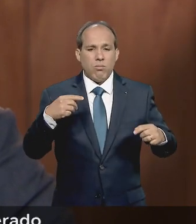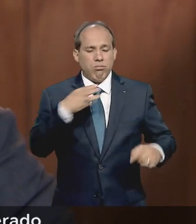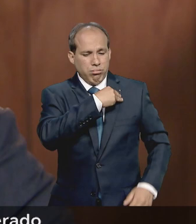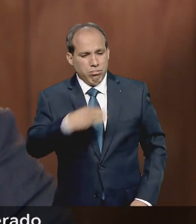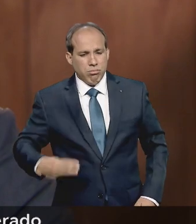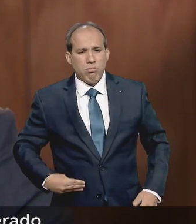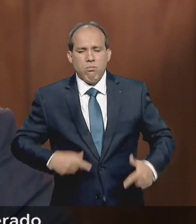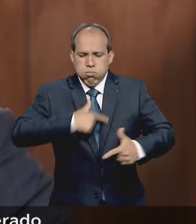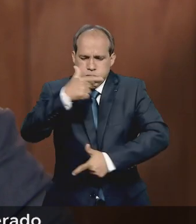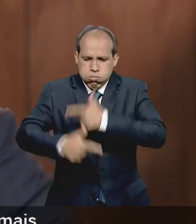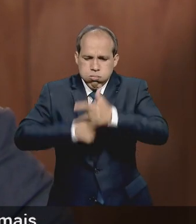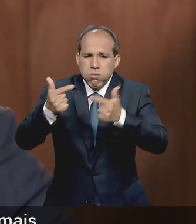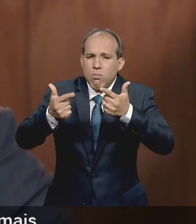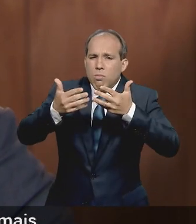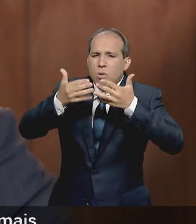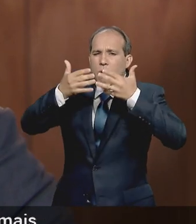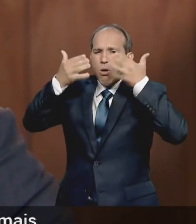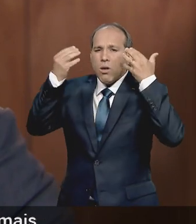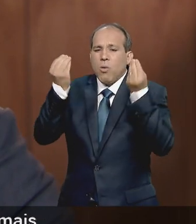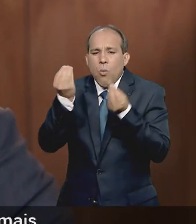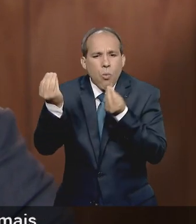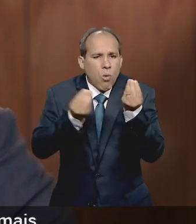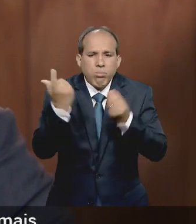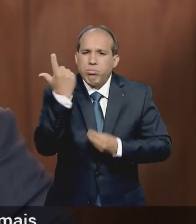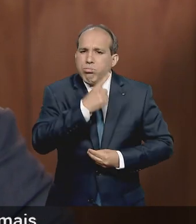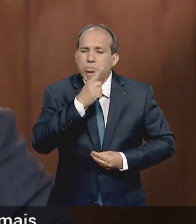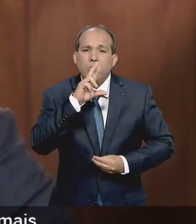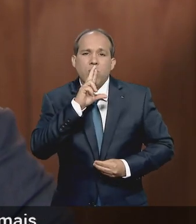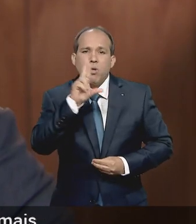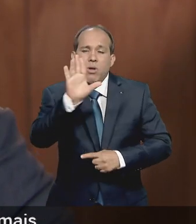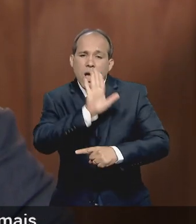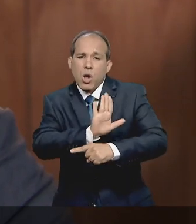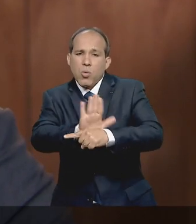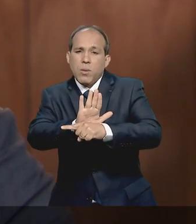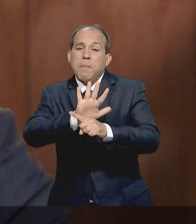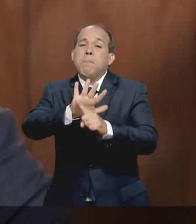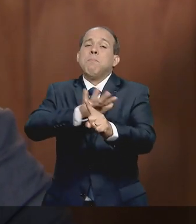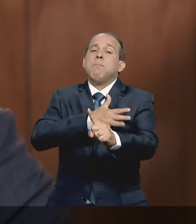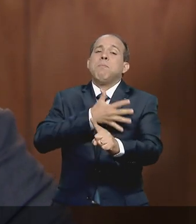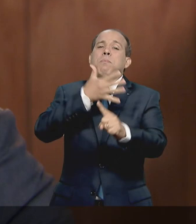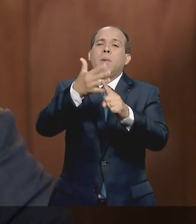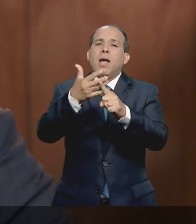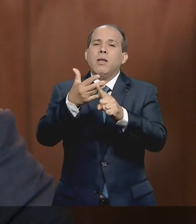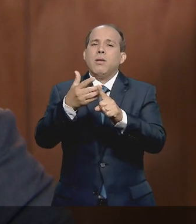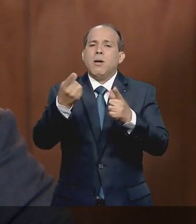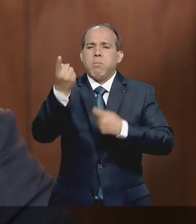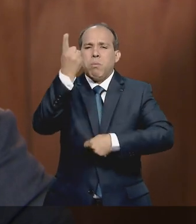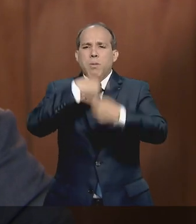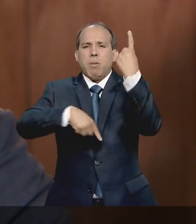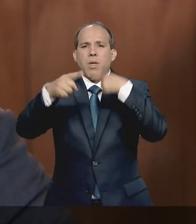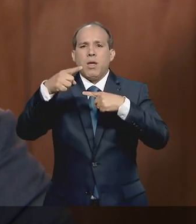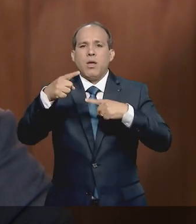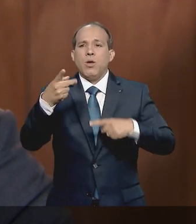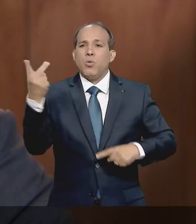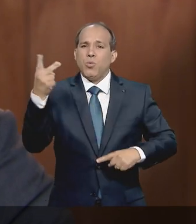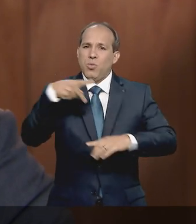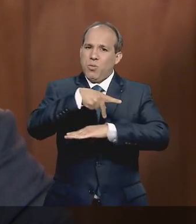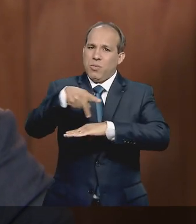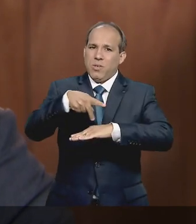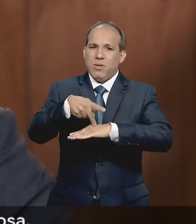Ministro Tem trabalhado em ritmo acelerado em busca de resultados que contribui ainda mais para a prosperidade de nossos